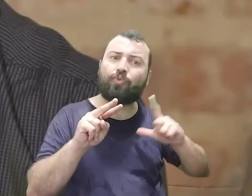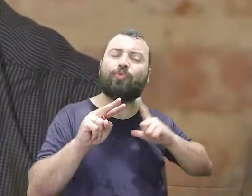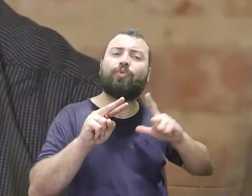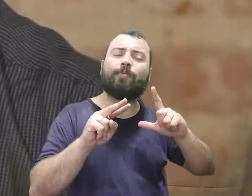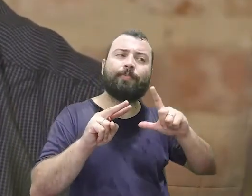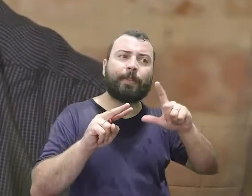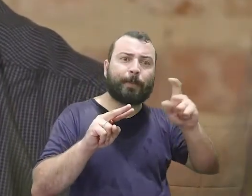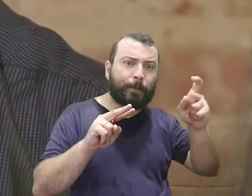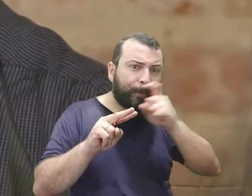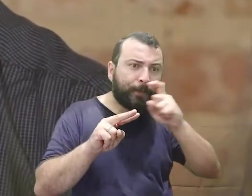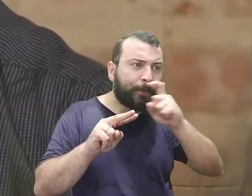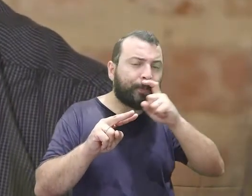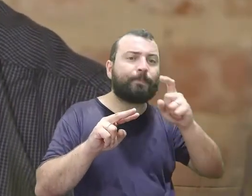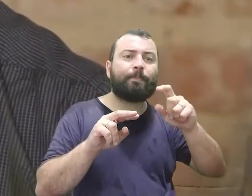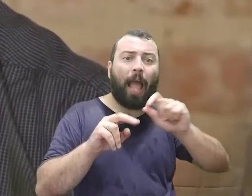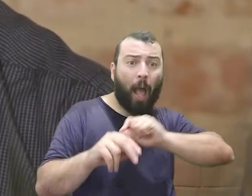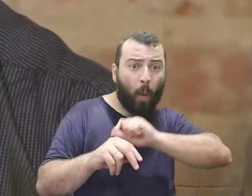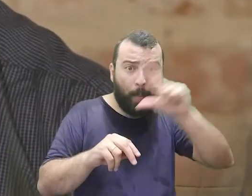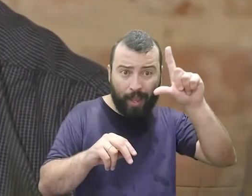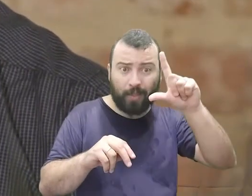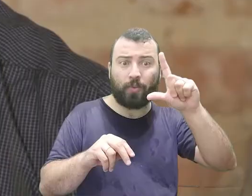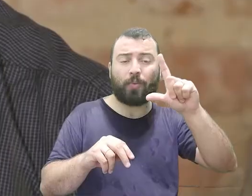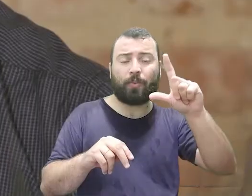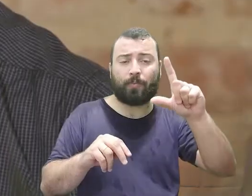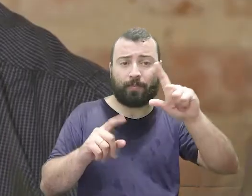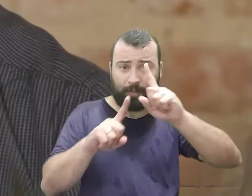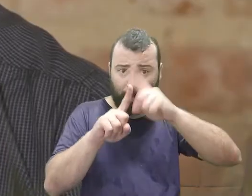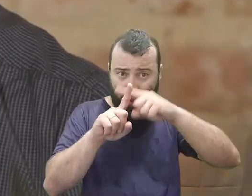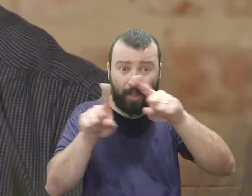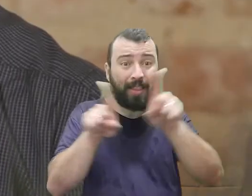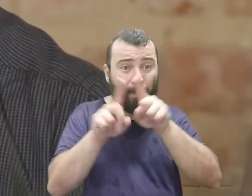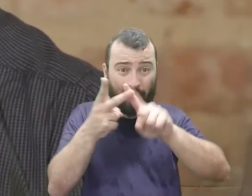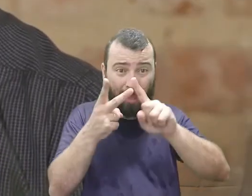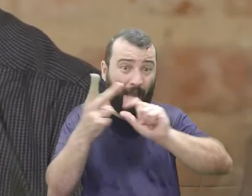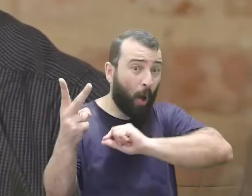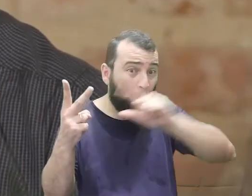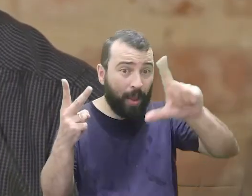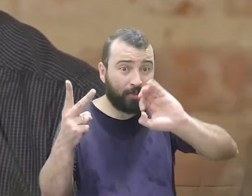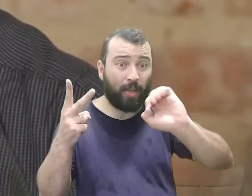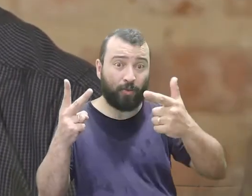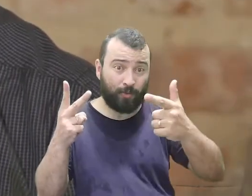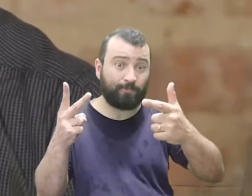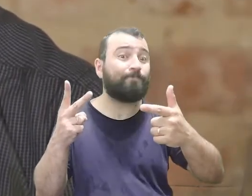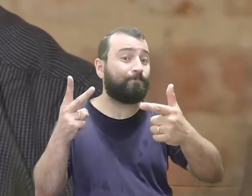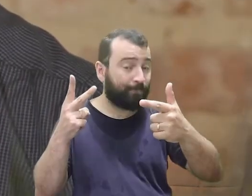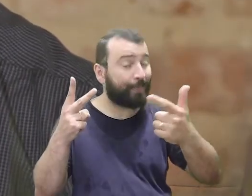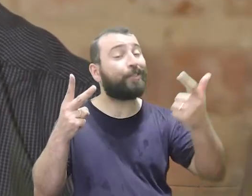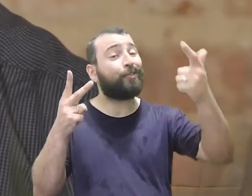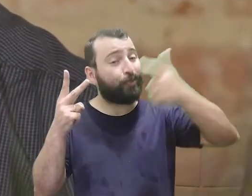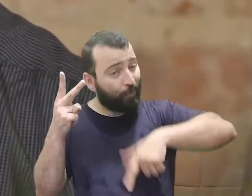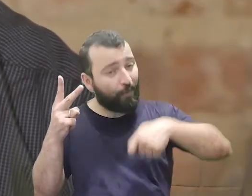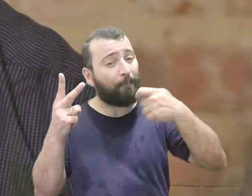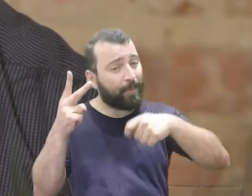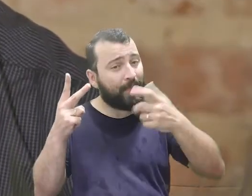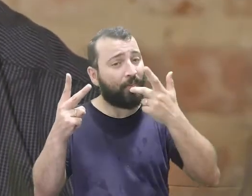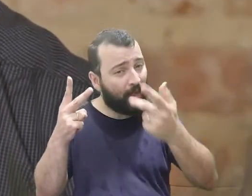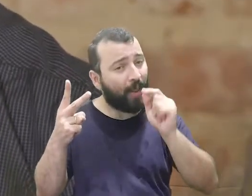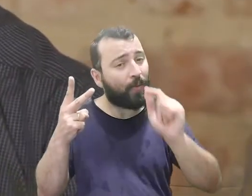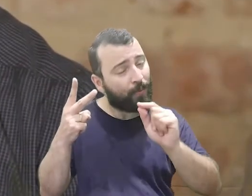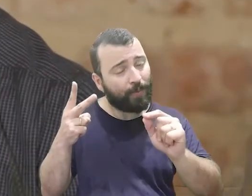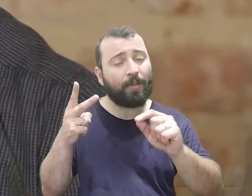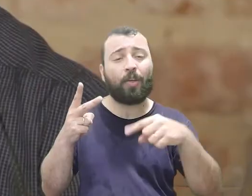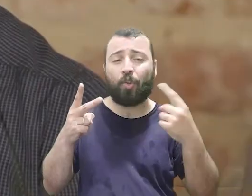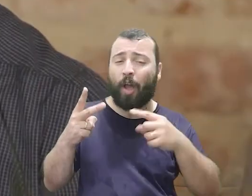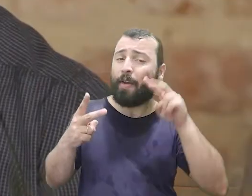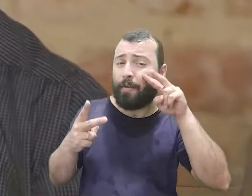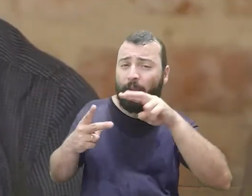um acoplamento muito bom do aumento de temperaturas e do aumento da concentração de CO2. E mais uma vez, nós vemos